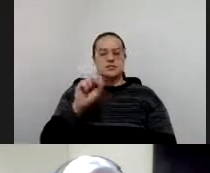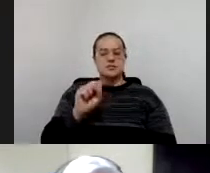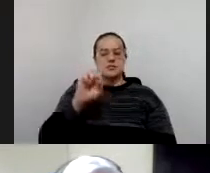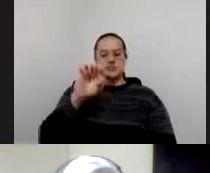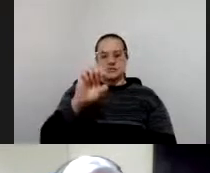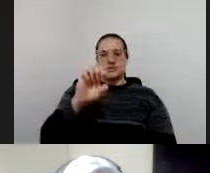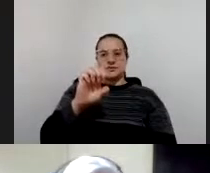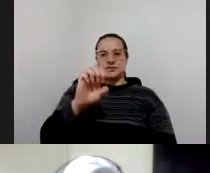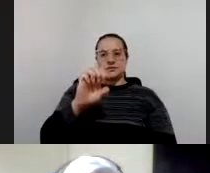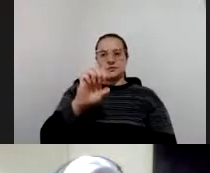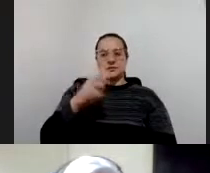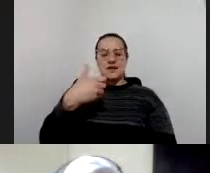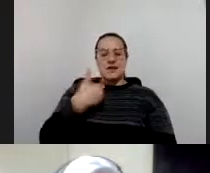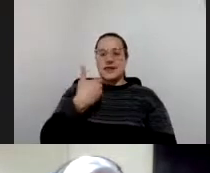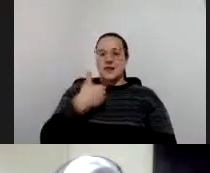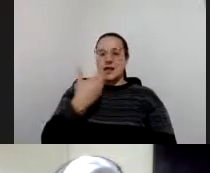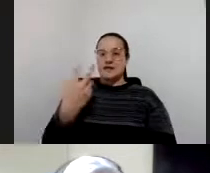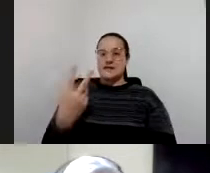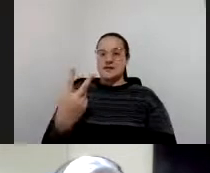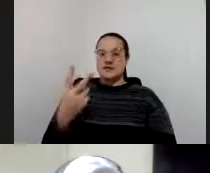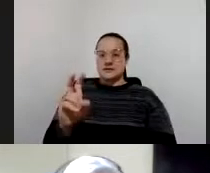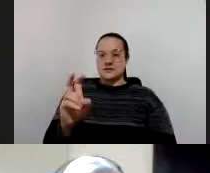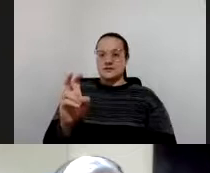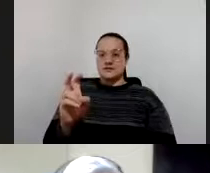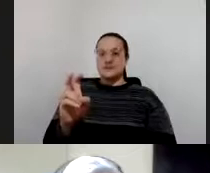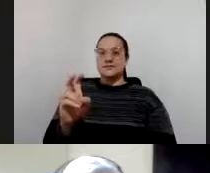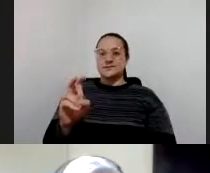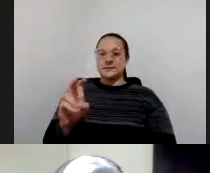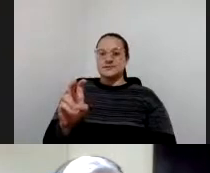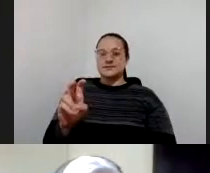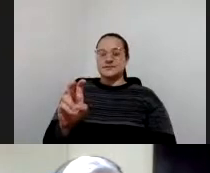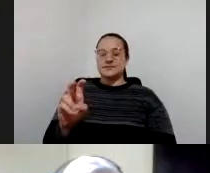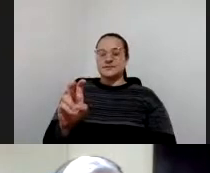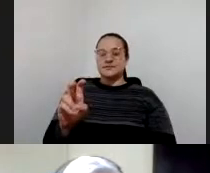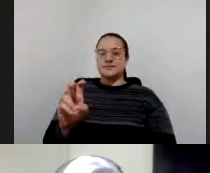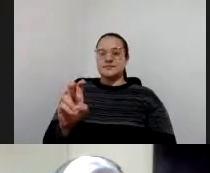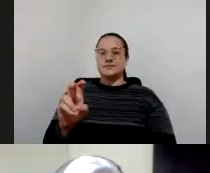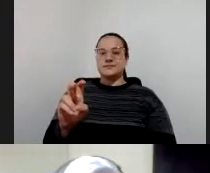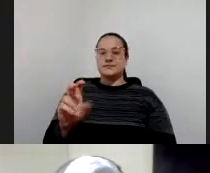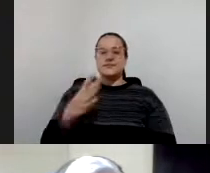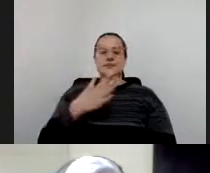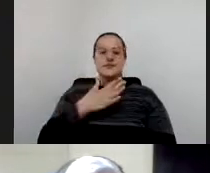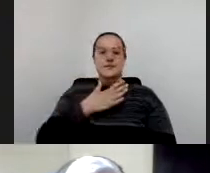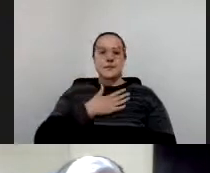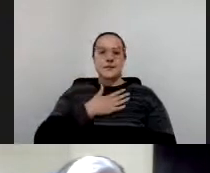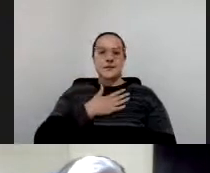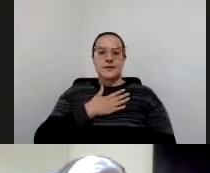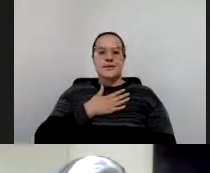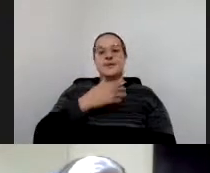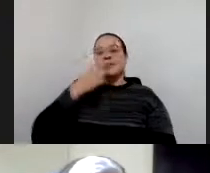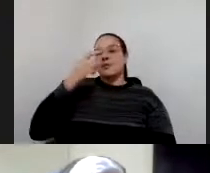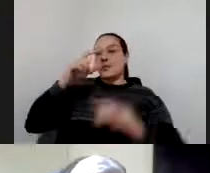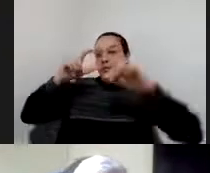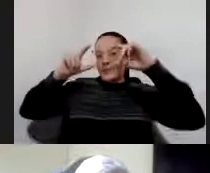Nascimento, 25 anos, tá? Meu perfil, eu uso